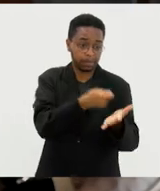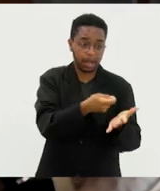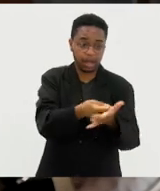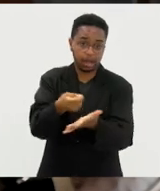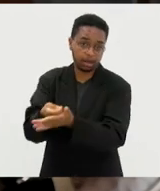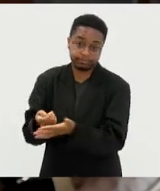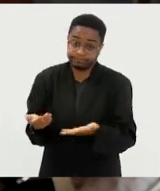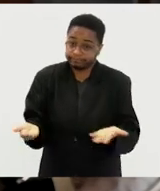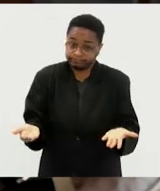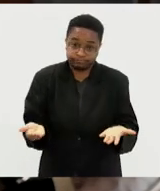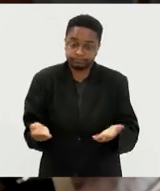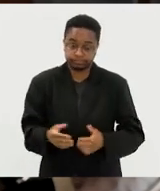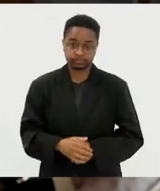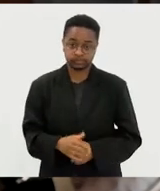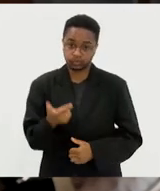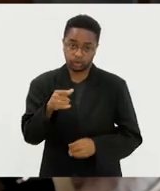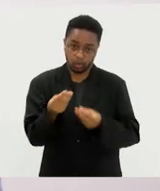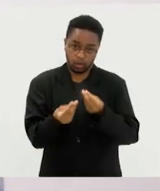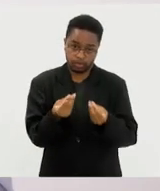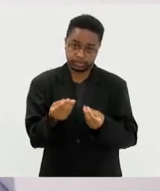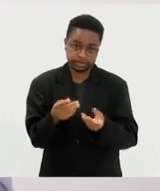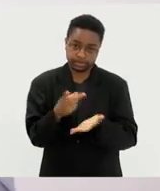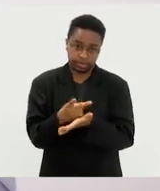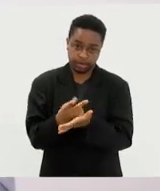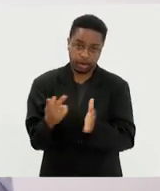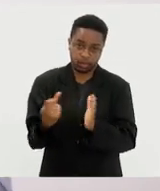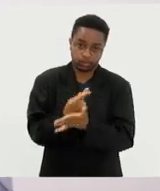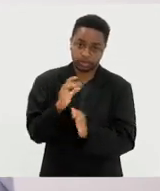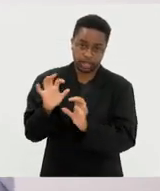Dentro desse caminho. Não tem outro jeito, esse ano vai acontecer isso.